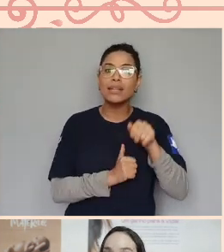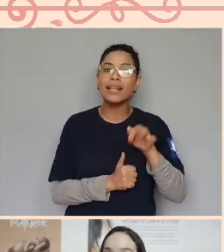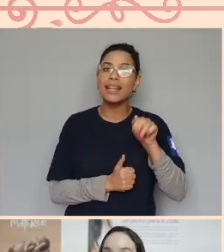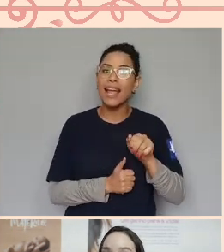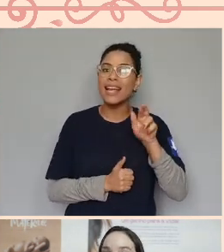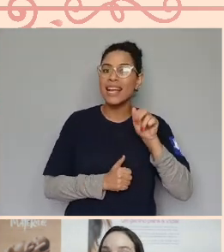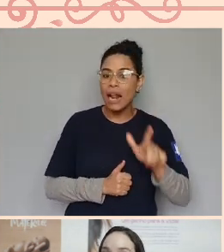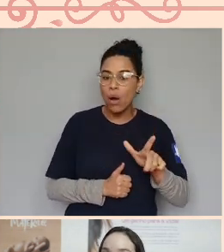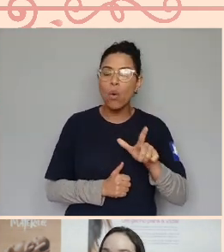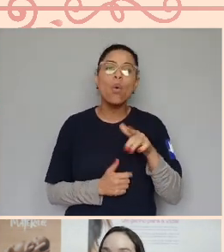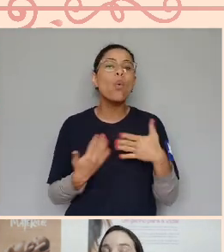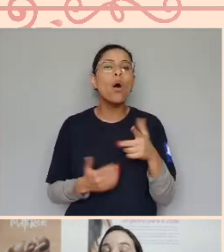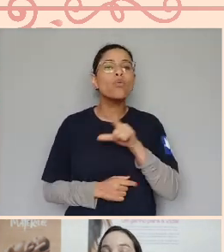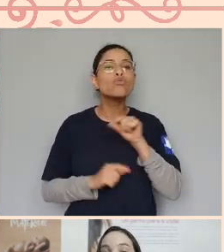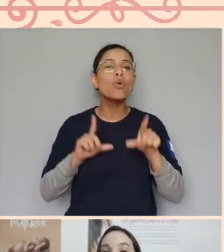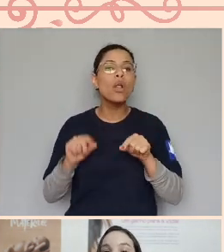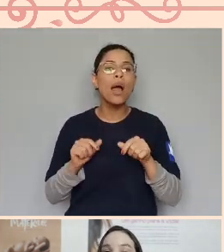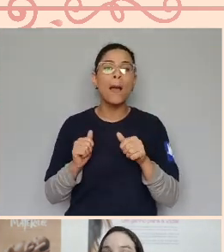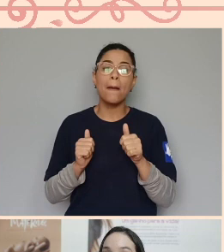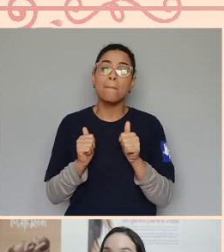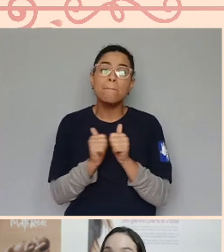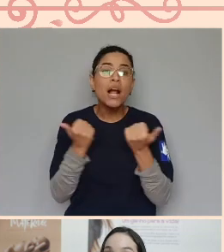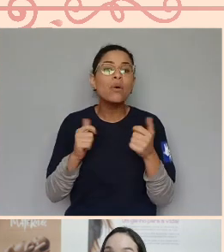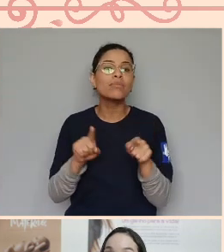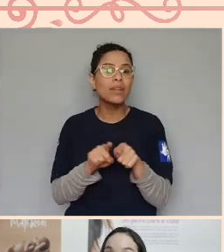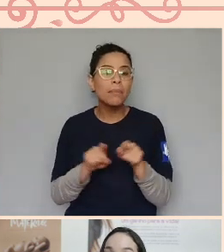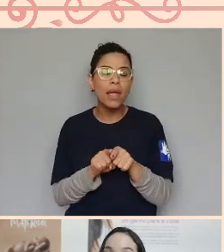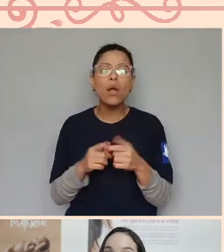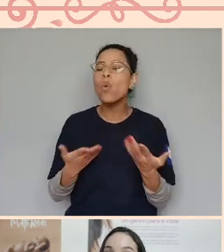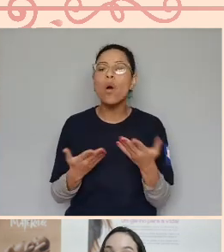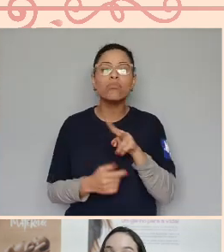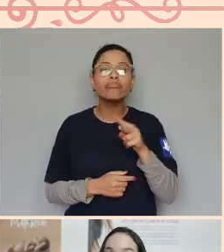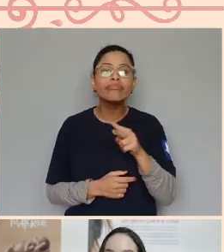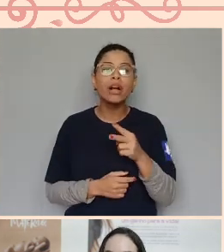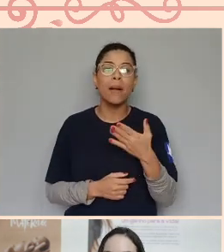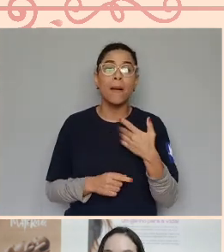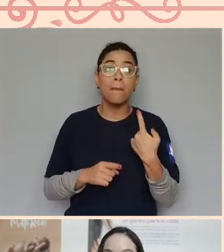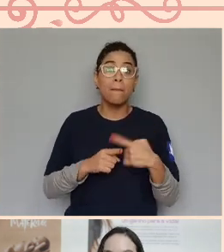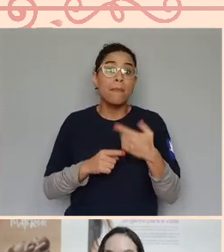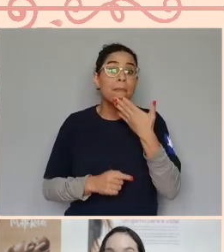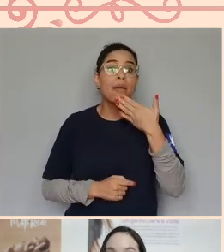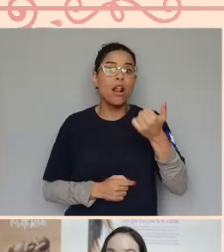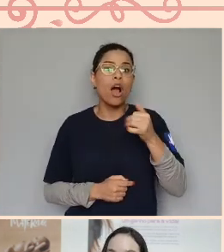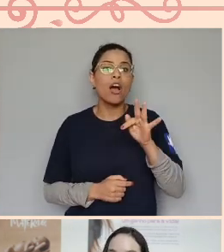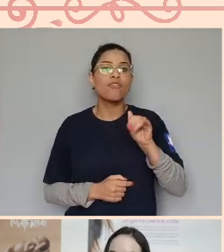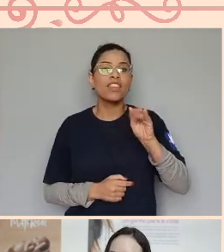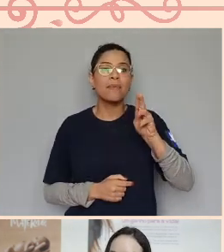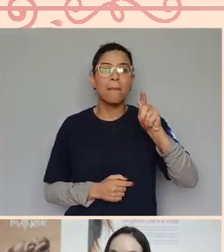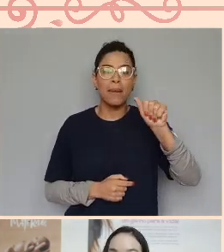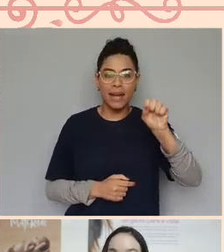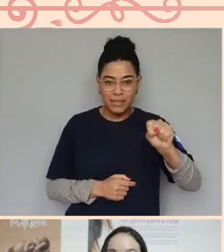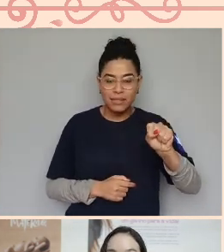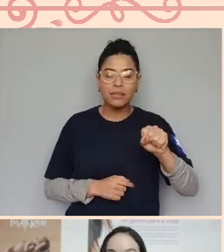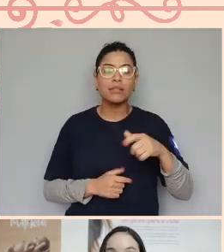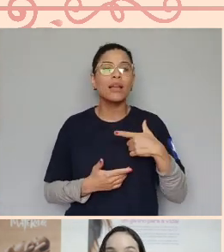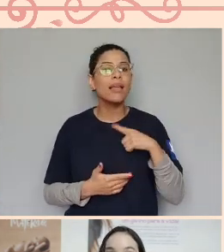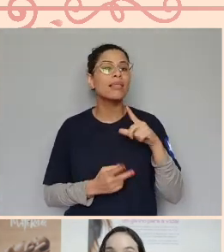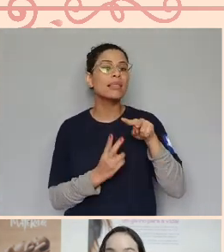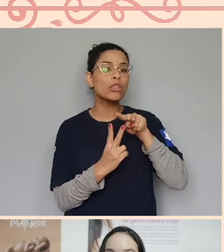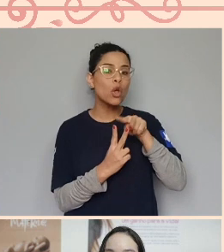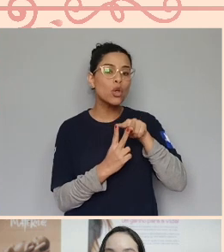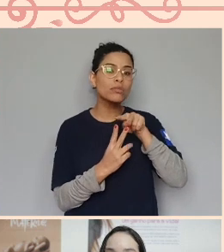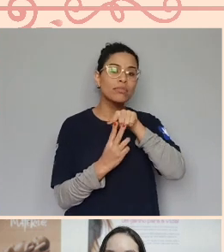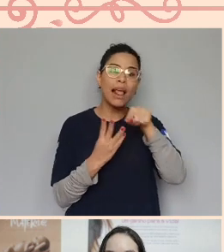Entre um pão integral e um pão branco, é sempre melhor o integral, porque ele tem mais fibras, ele tem o germe, o endosperma